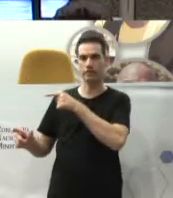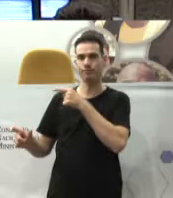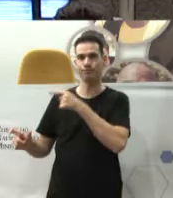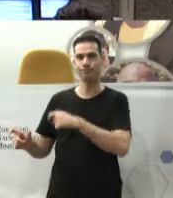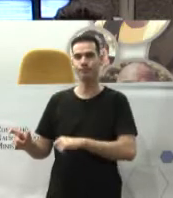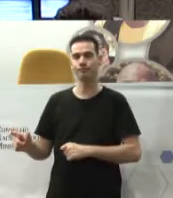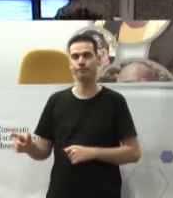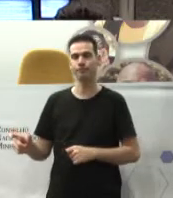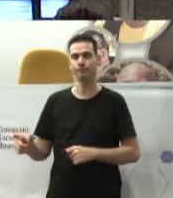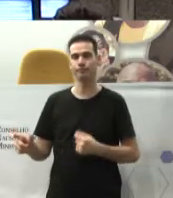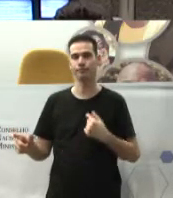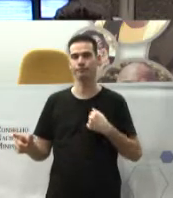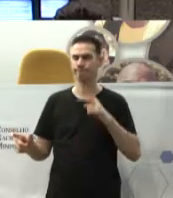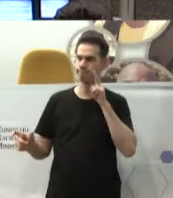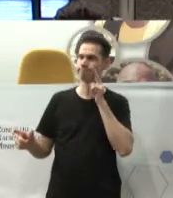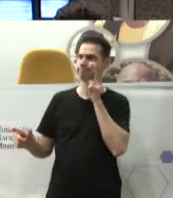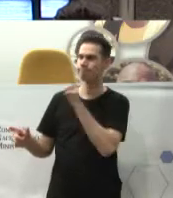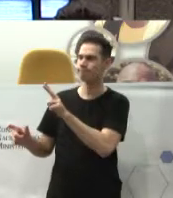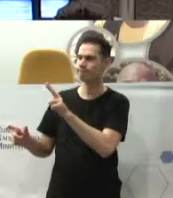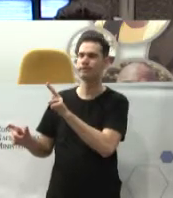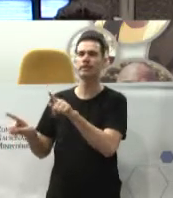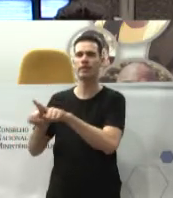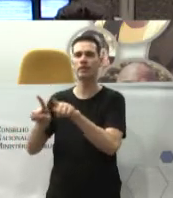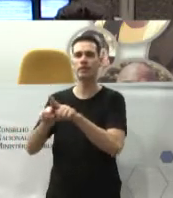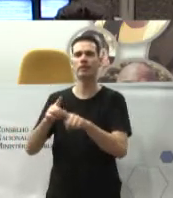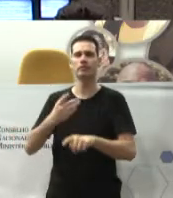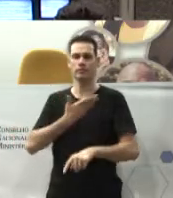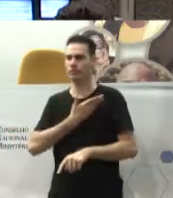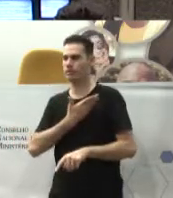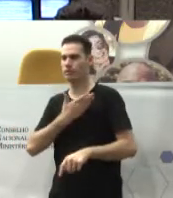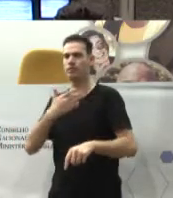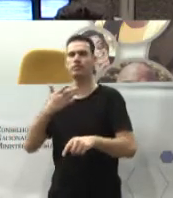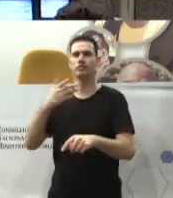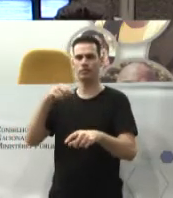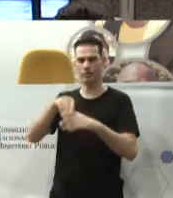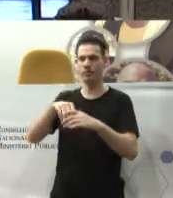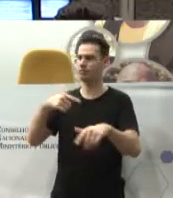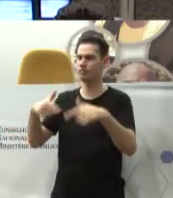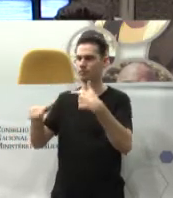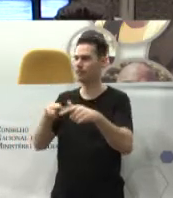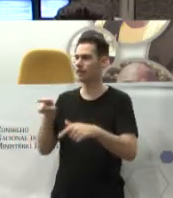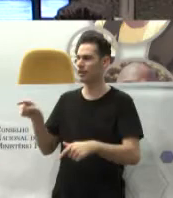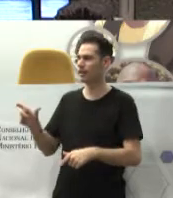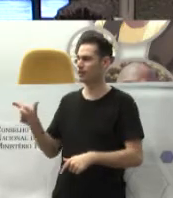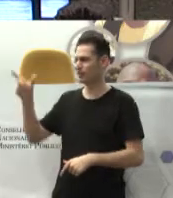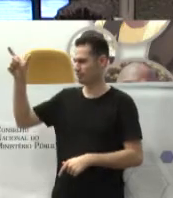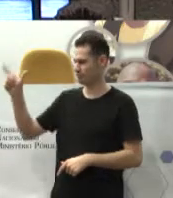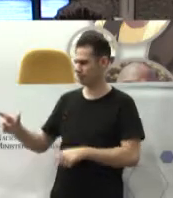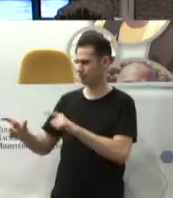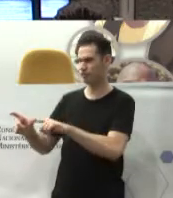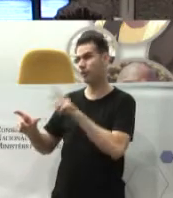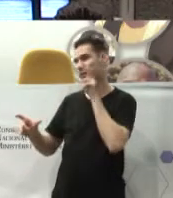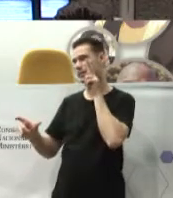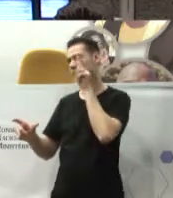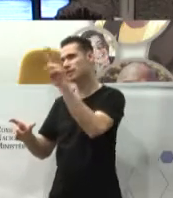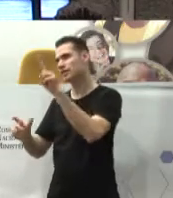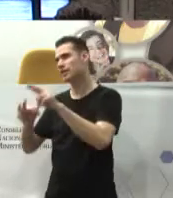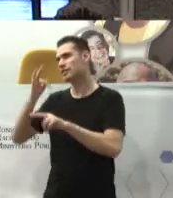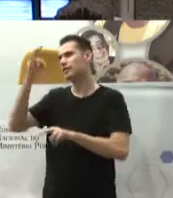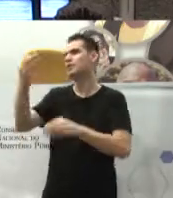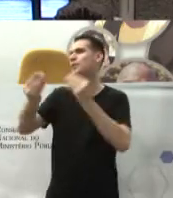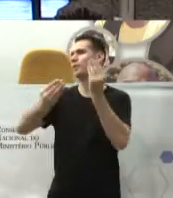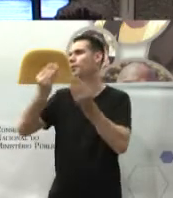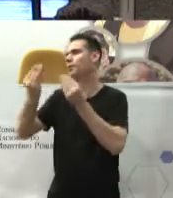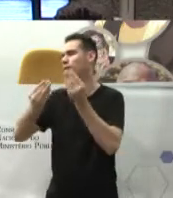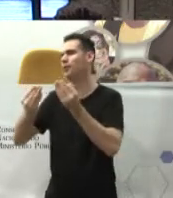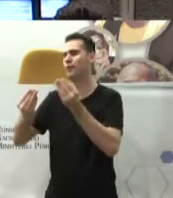eu tenho e os colegas que tratam da saúde realmente como um visionário, secretário.